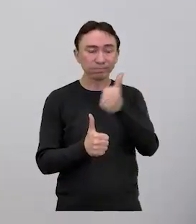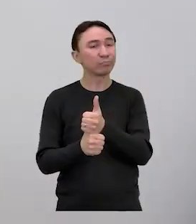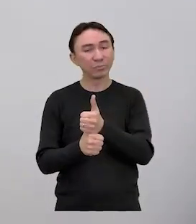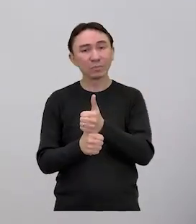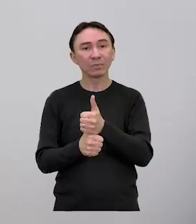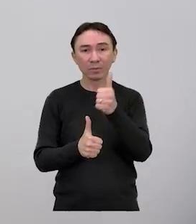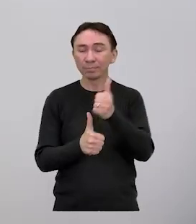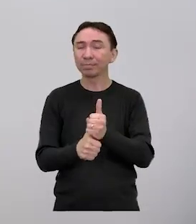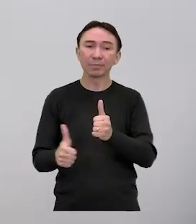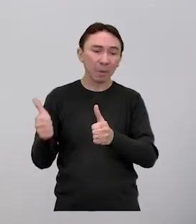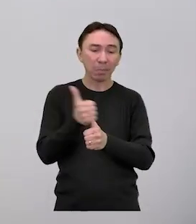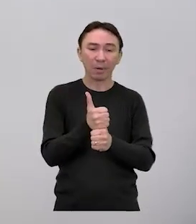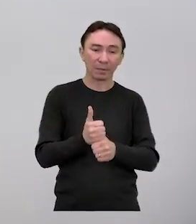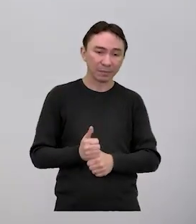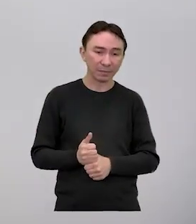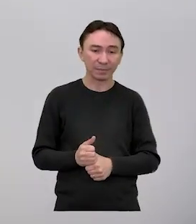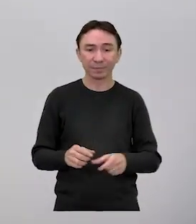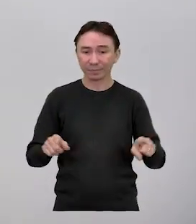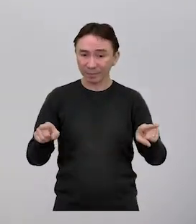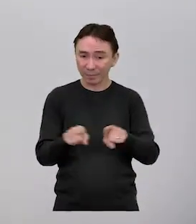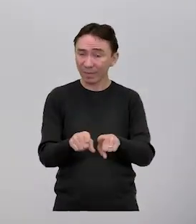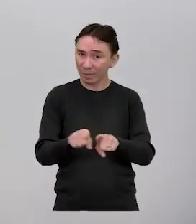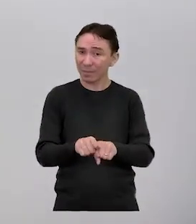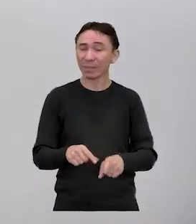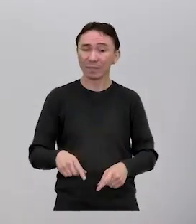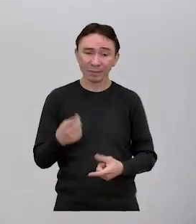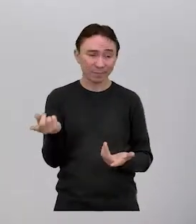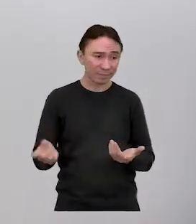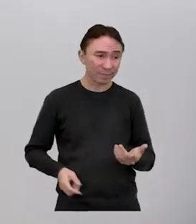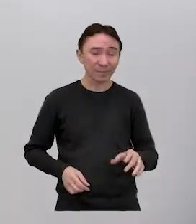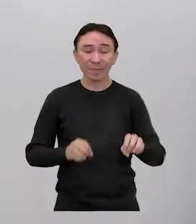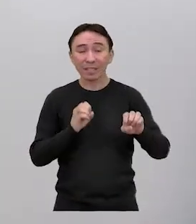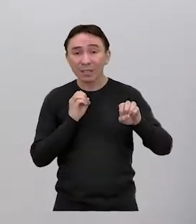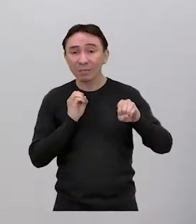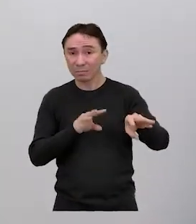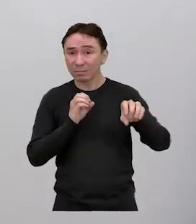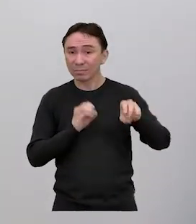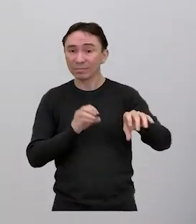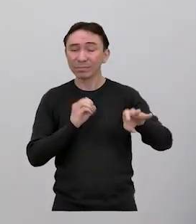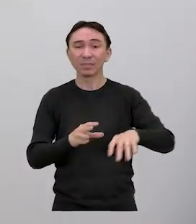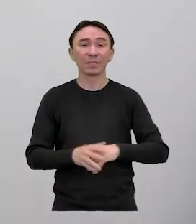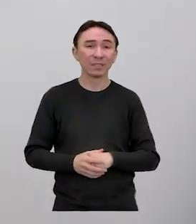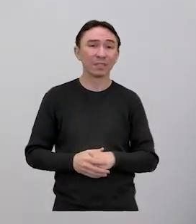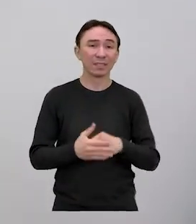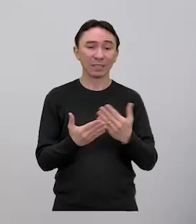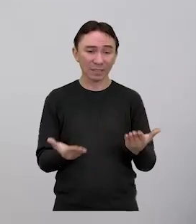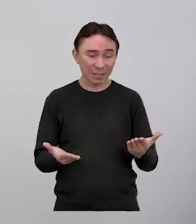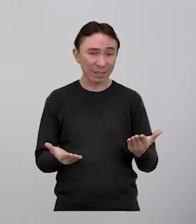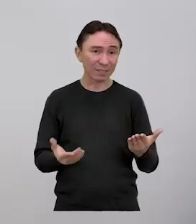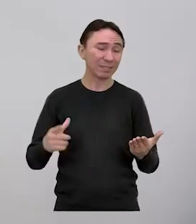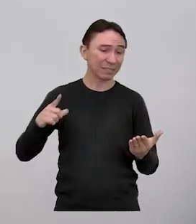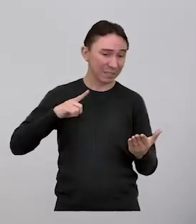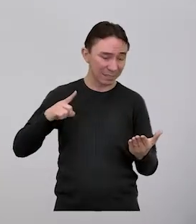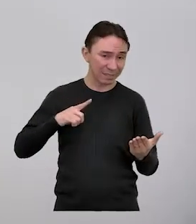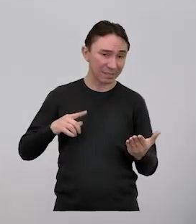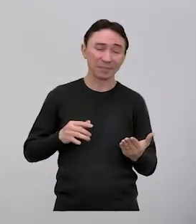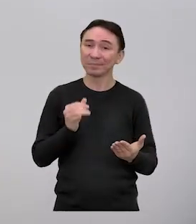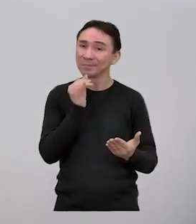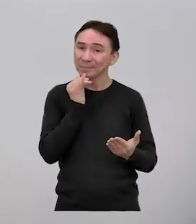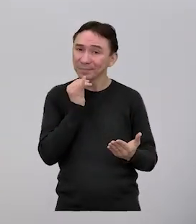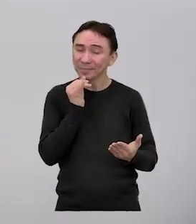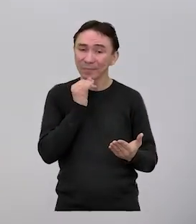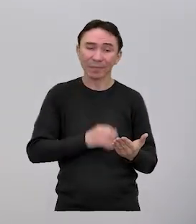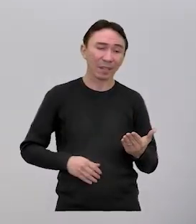a educação entra também nesse quesito, nesse esquema todo, porque justamente a qualificação dessa mão de